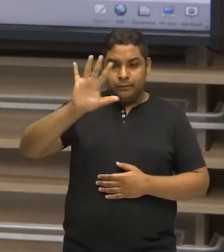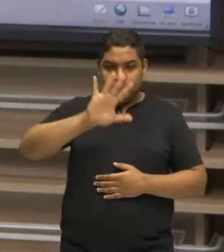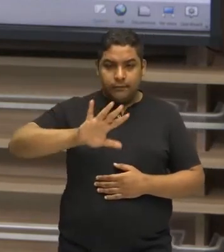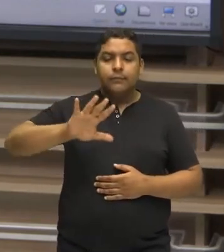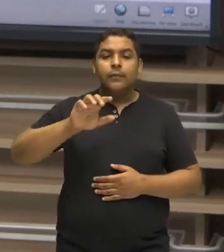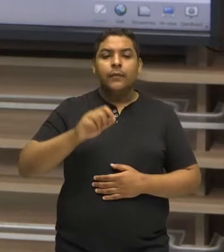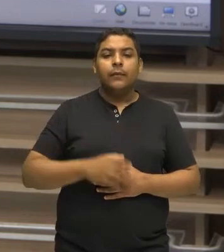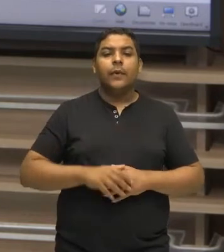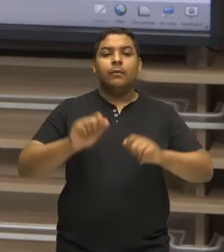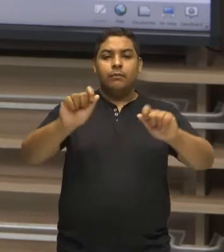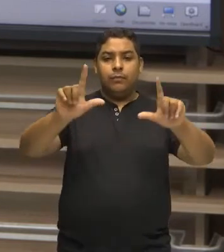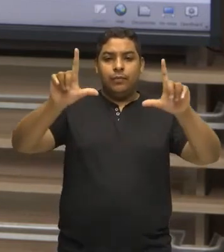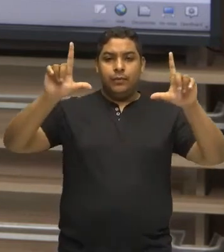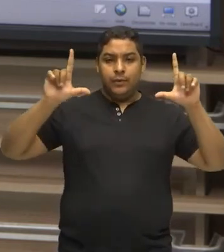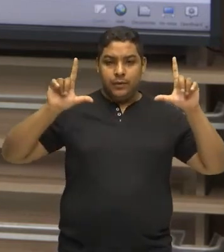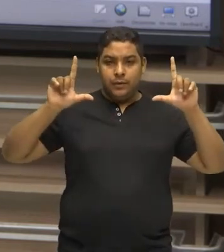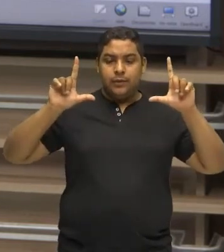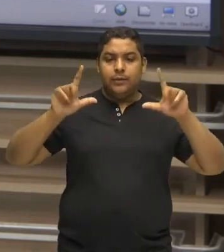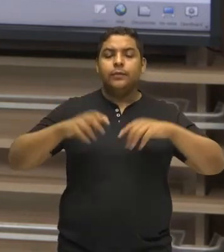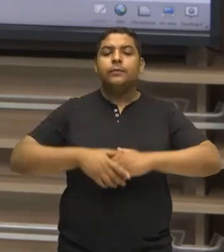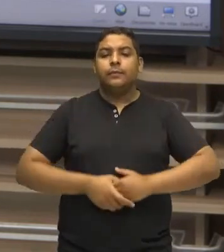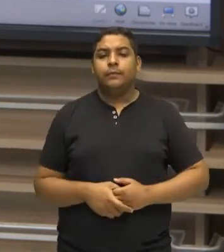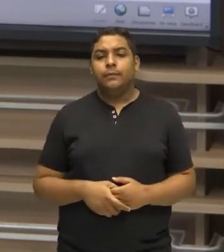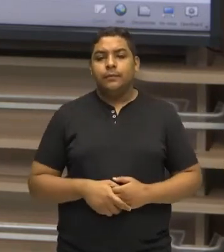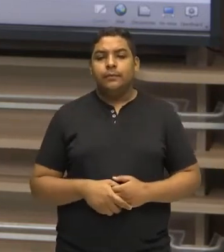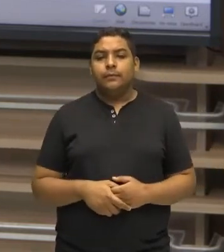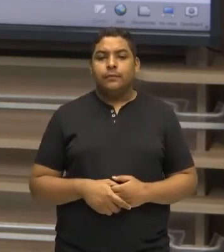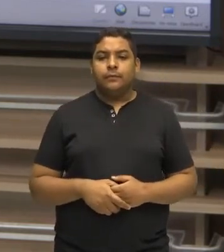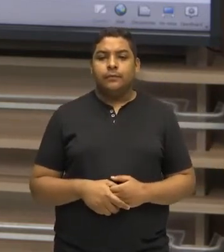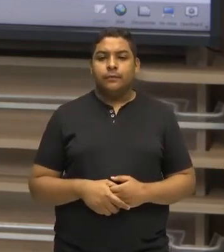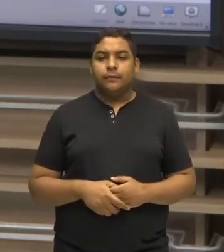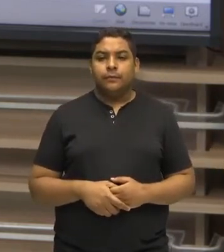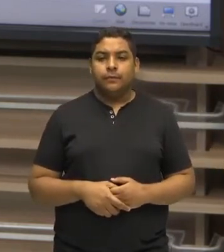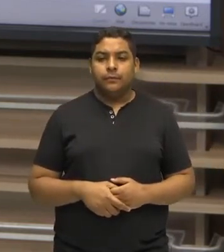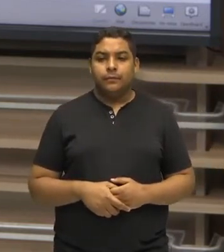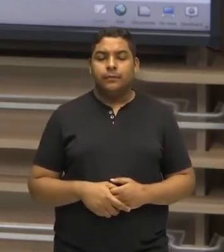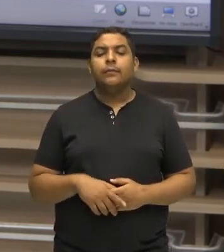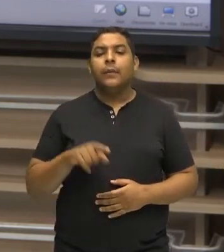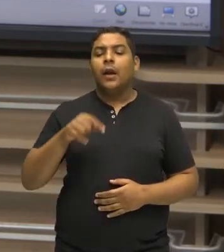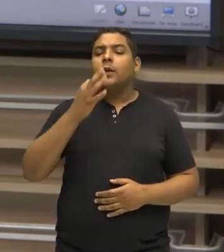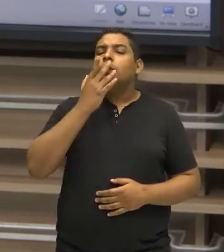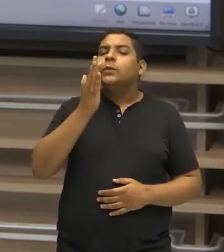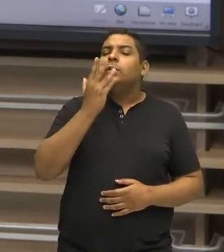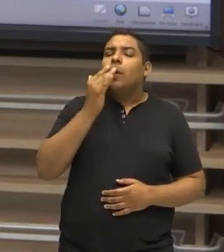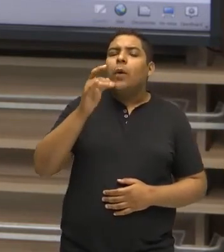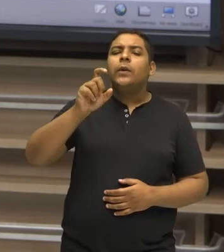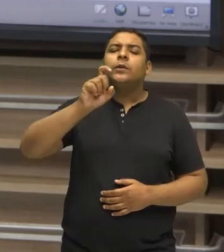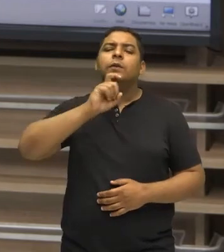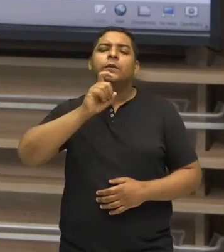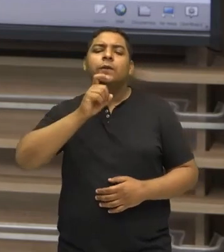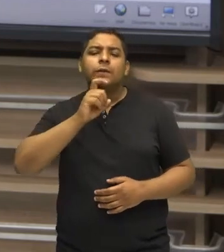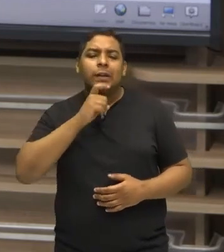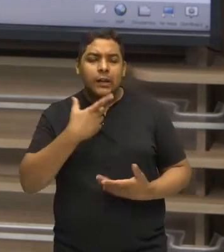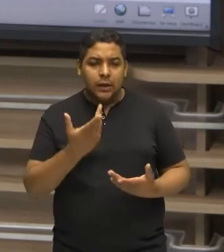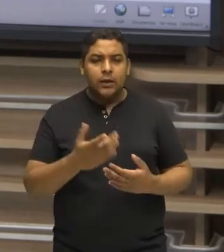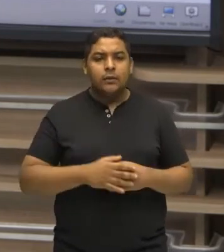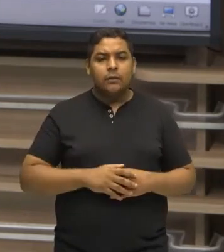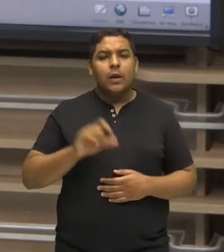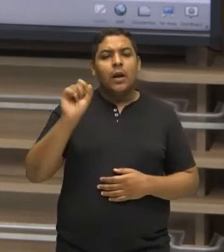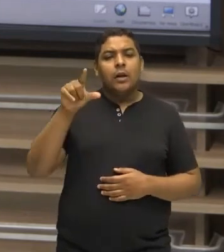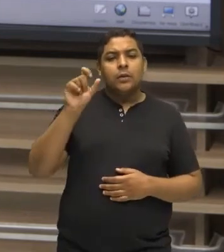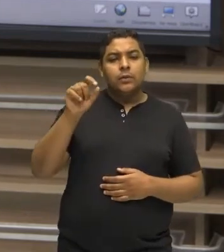Então, geralmente, as cores frias, né? Aqui o azul, e geralmente são pintadas